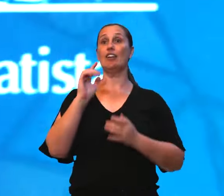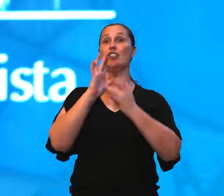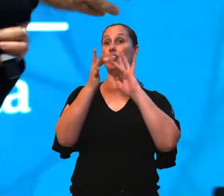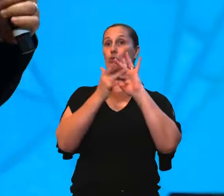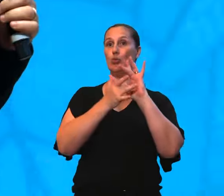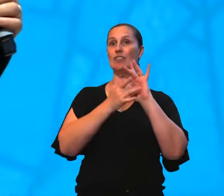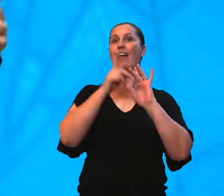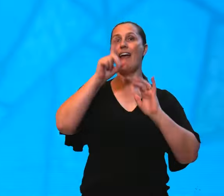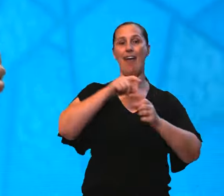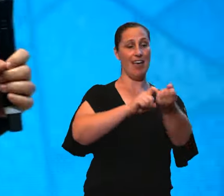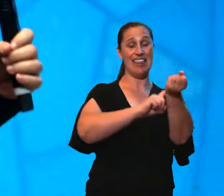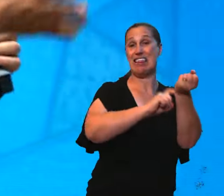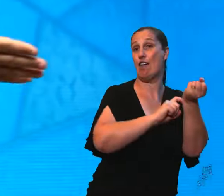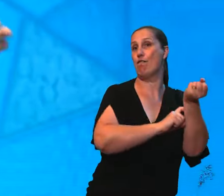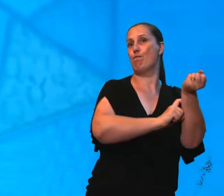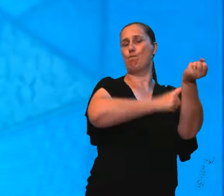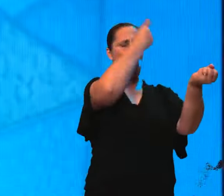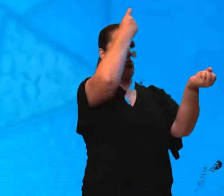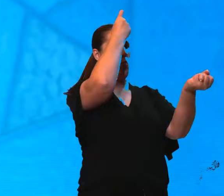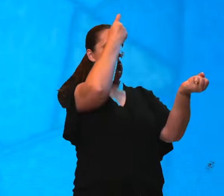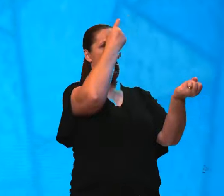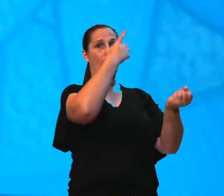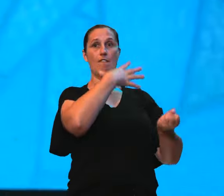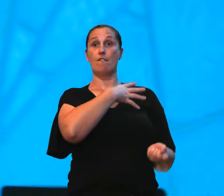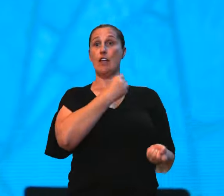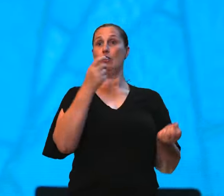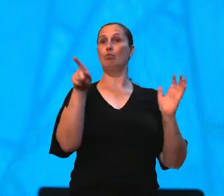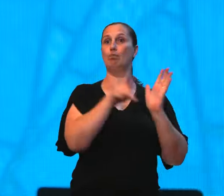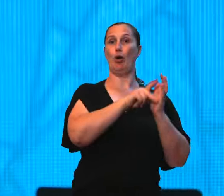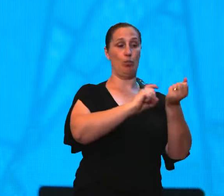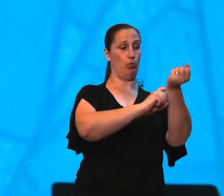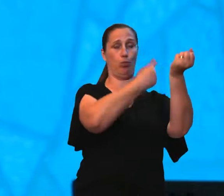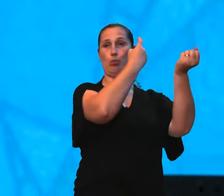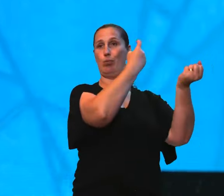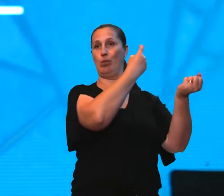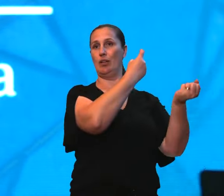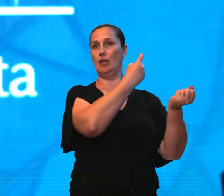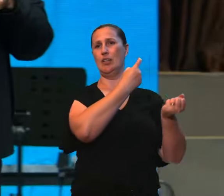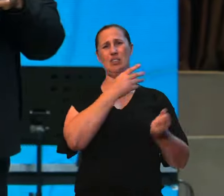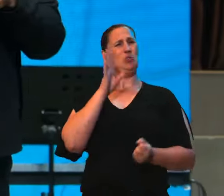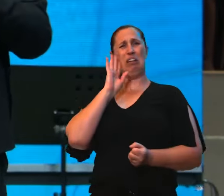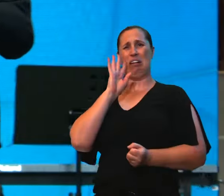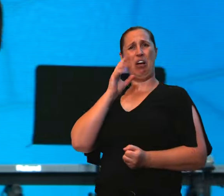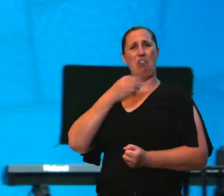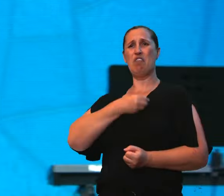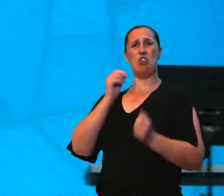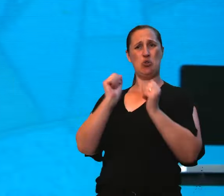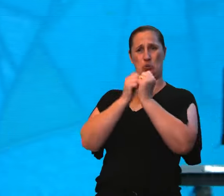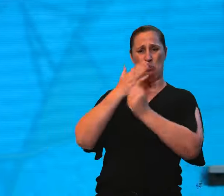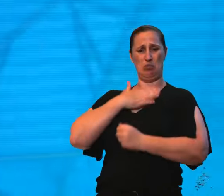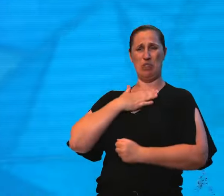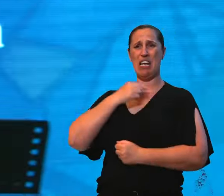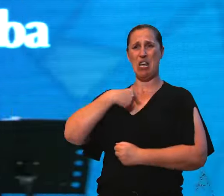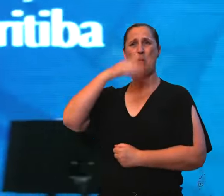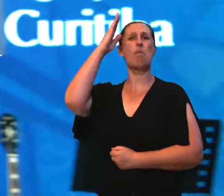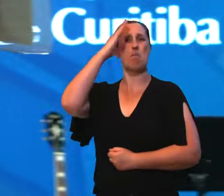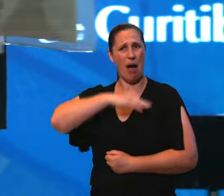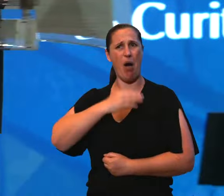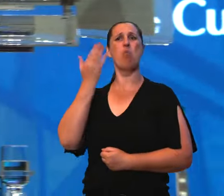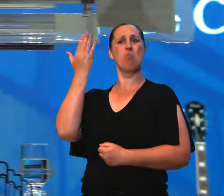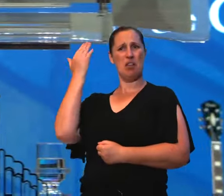um irado filho da Ira e não era legal de viver perto de mim eu era muito mal eu sempre fui